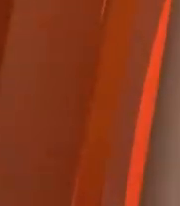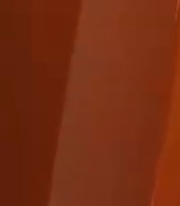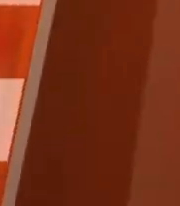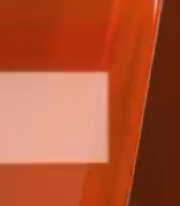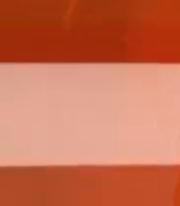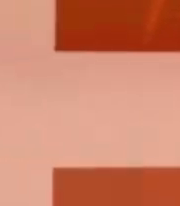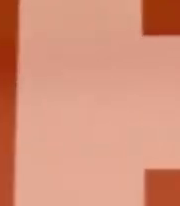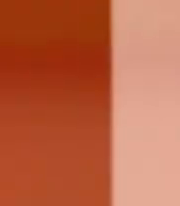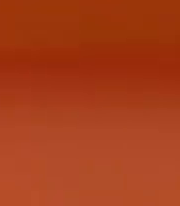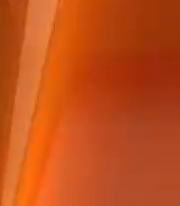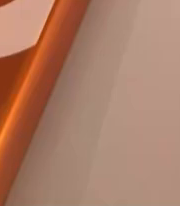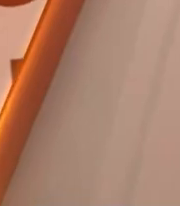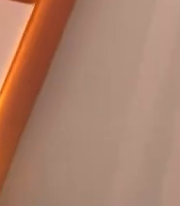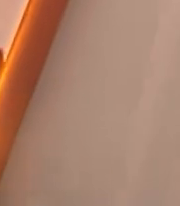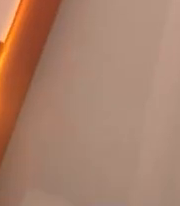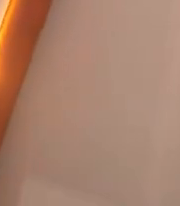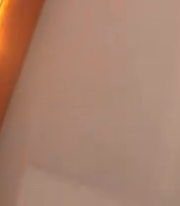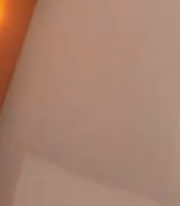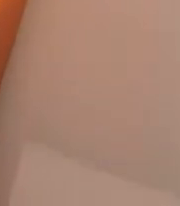E aí